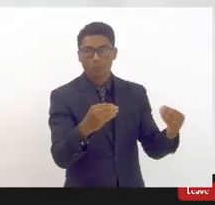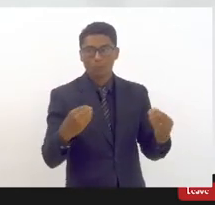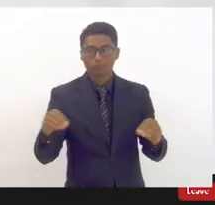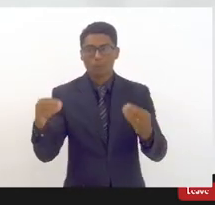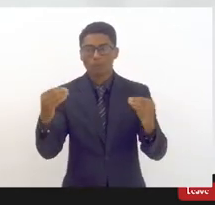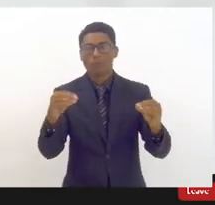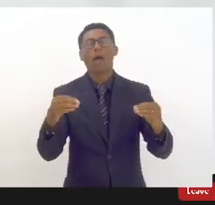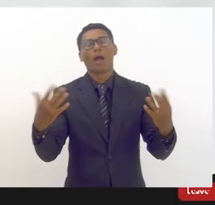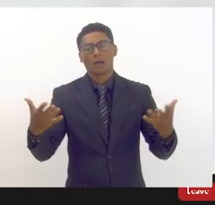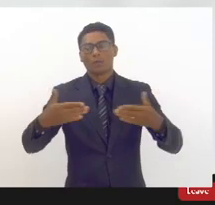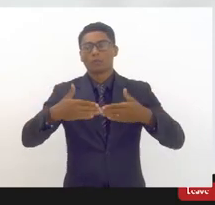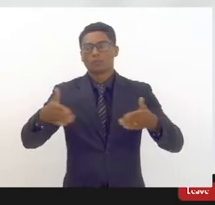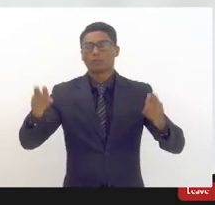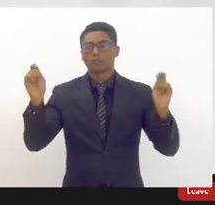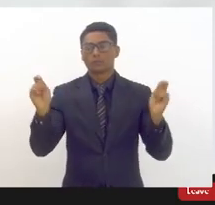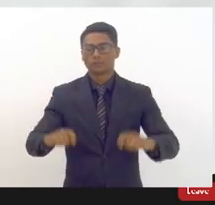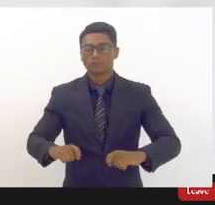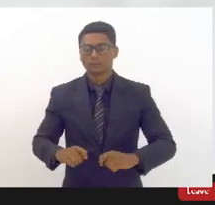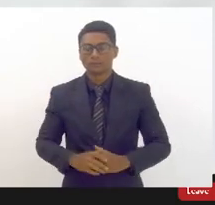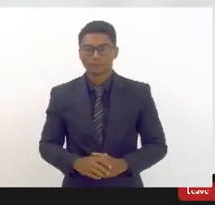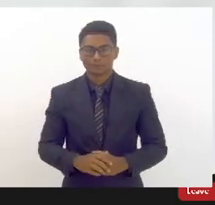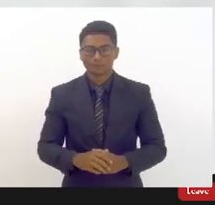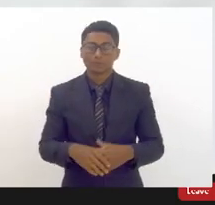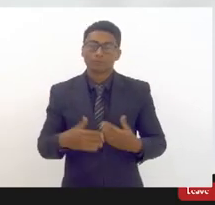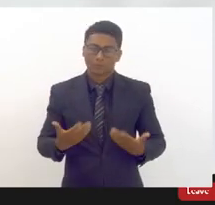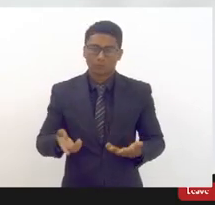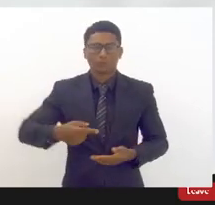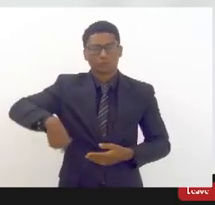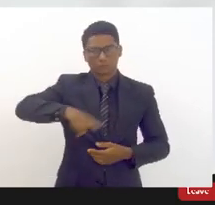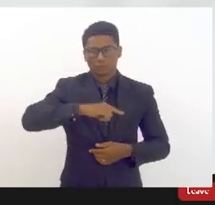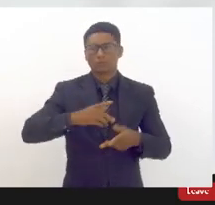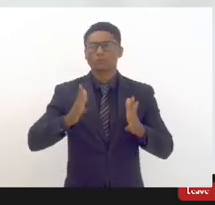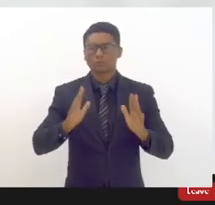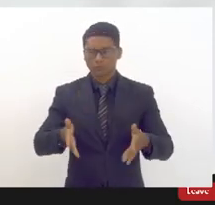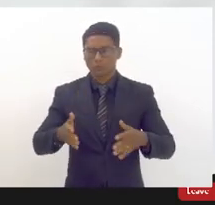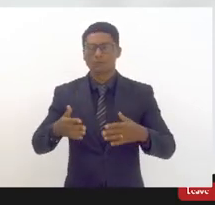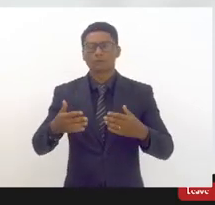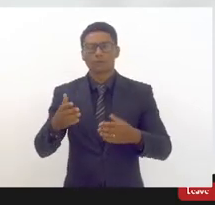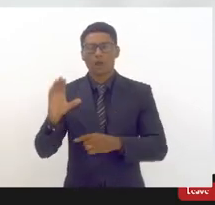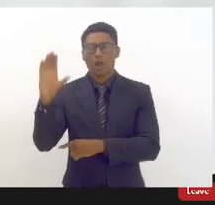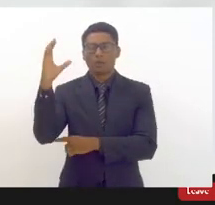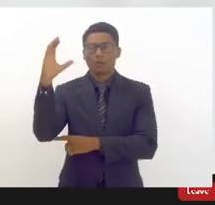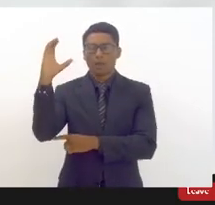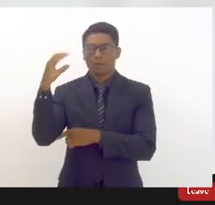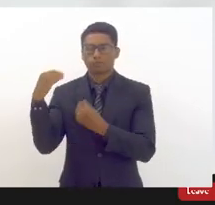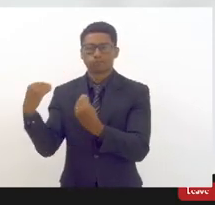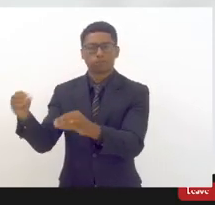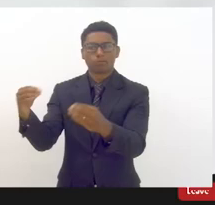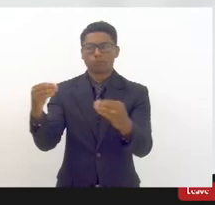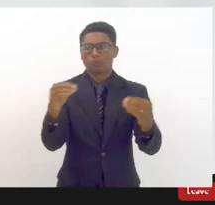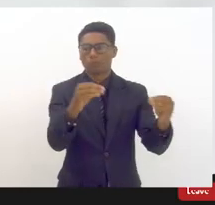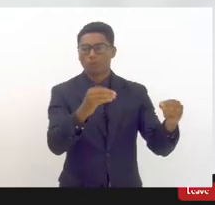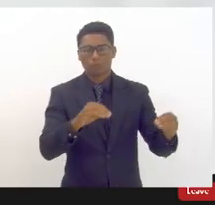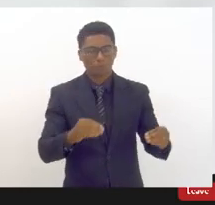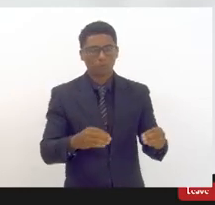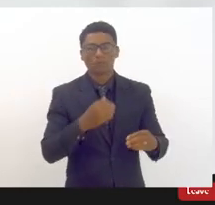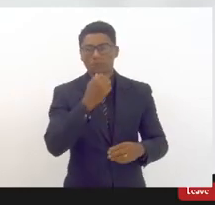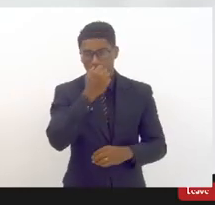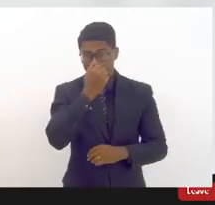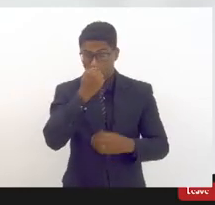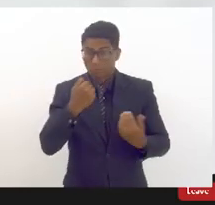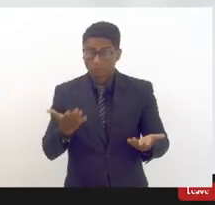A gente entende também que, como a implementação já começou, a gente entende que mesmo antes do prazo final estabelecido pela Anatel em dezembro